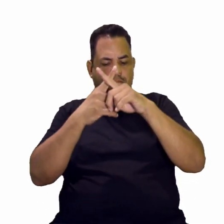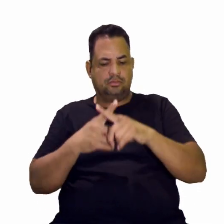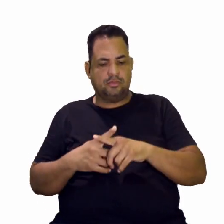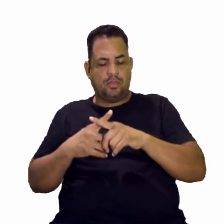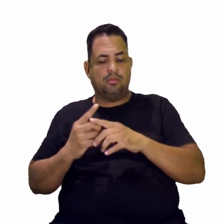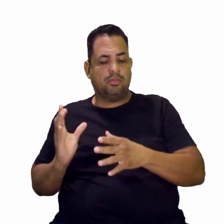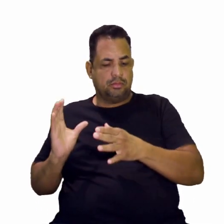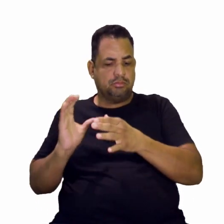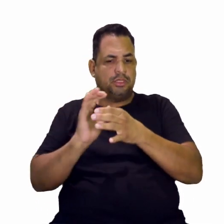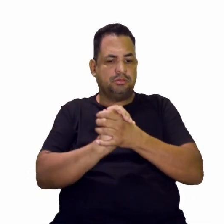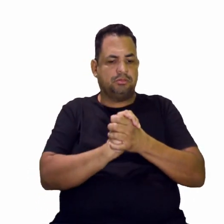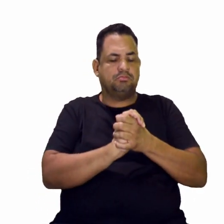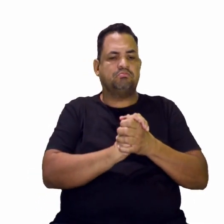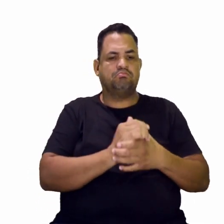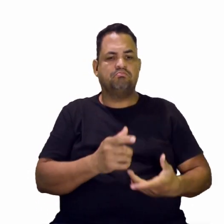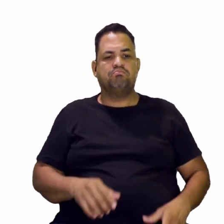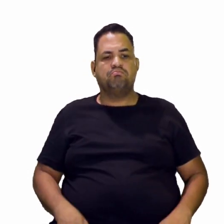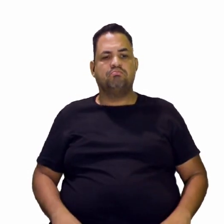disputas por parceiros,